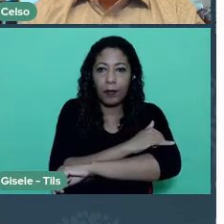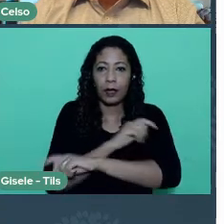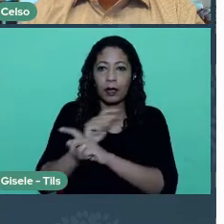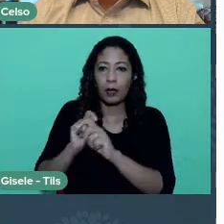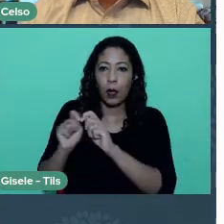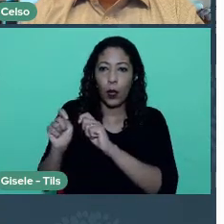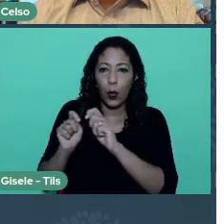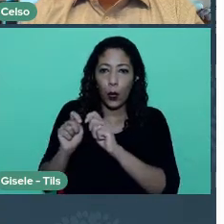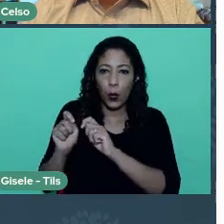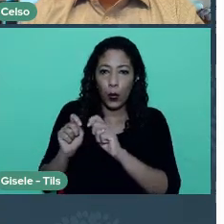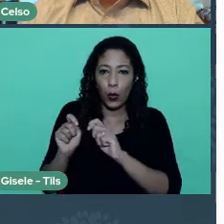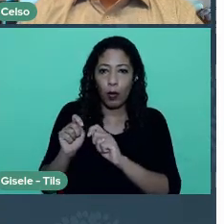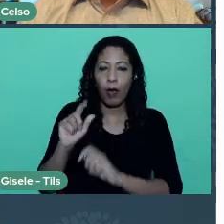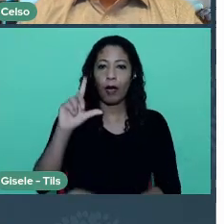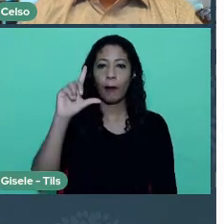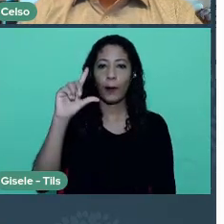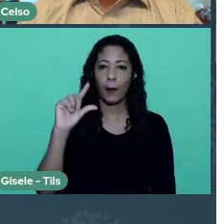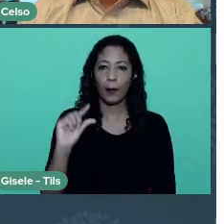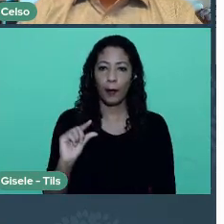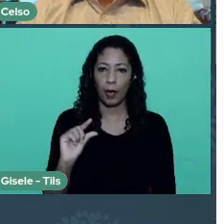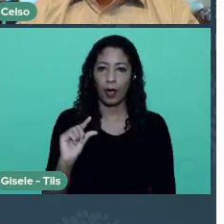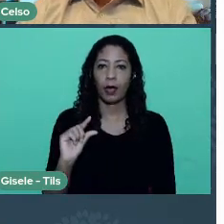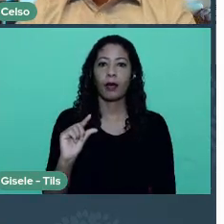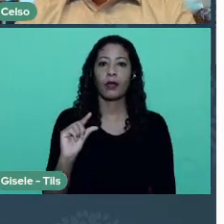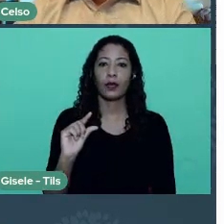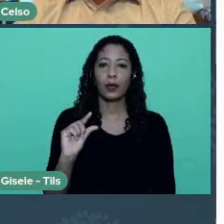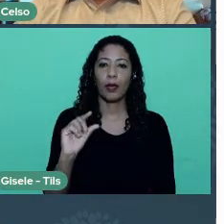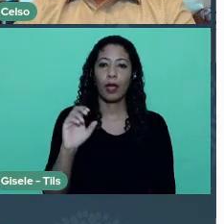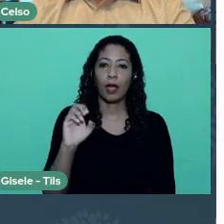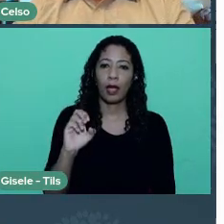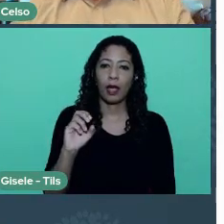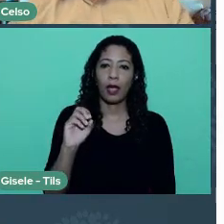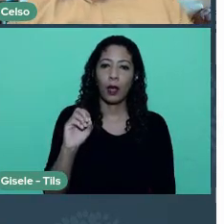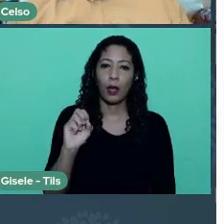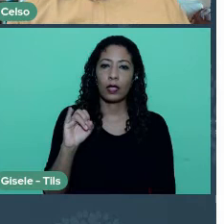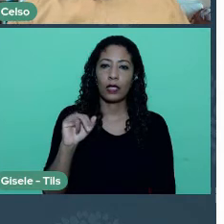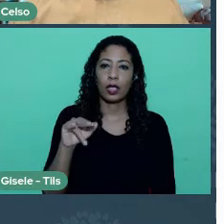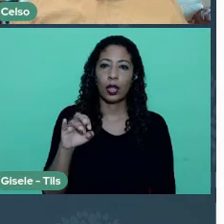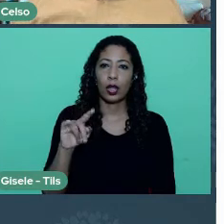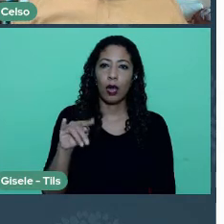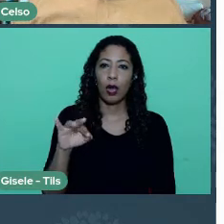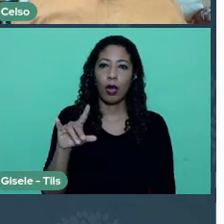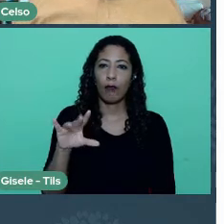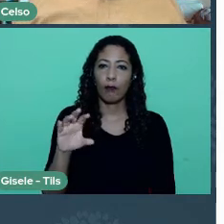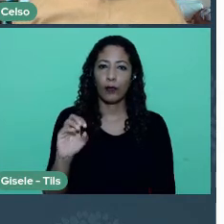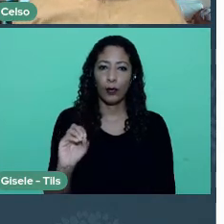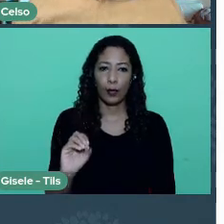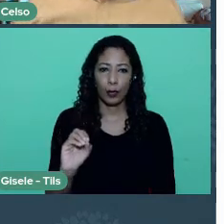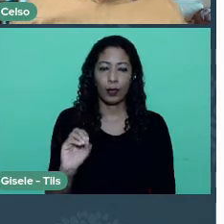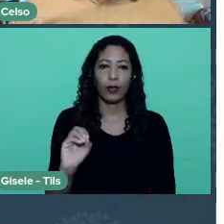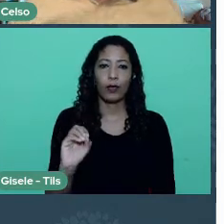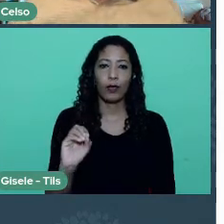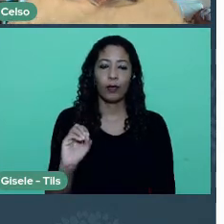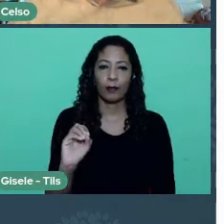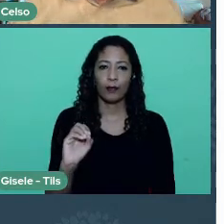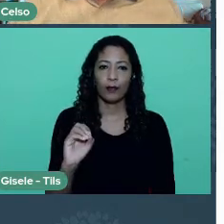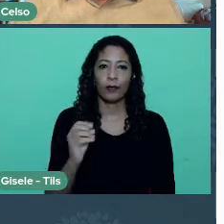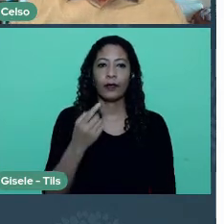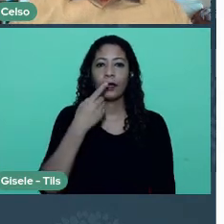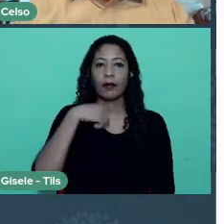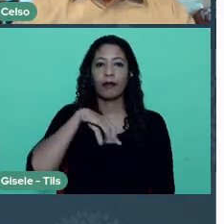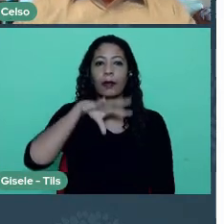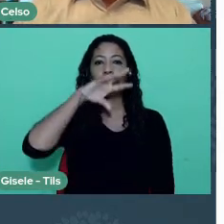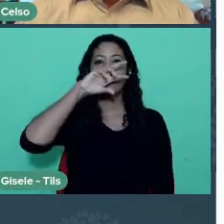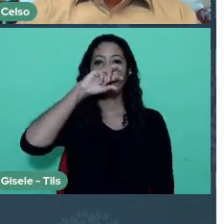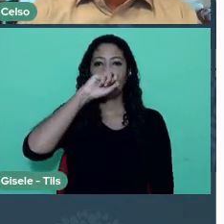controles, eles têm menos eosinófilos na via aérea, né? Então, o que acontece é que parece que